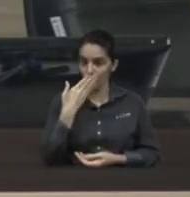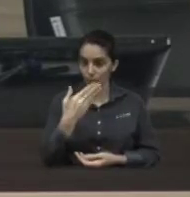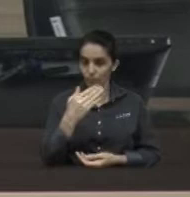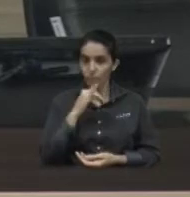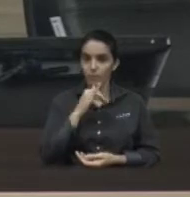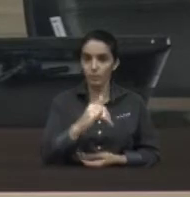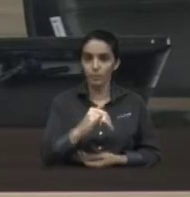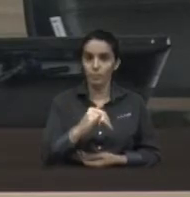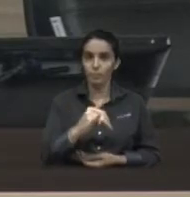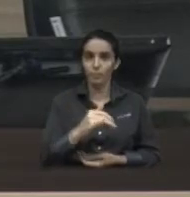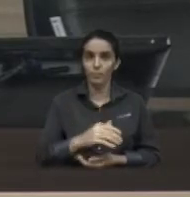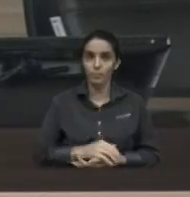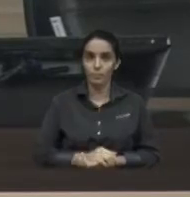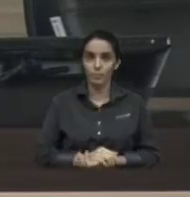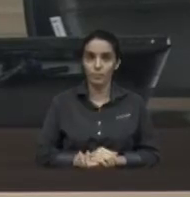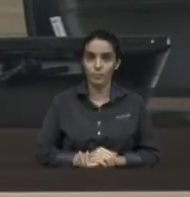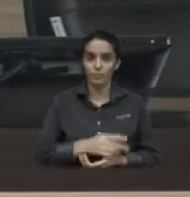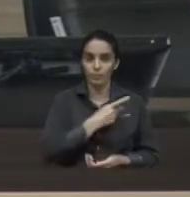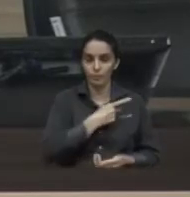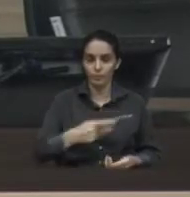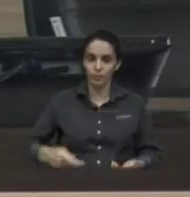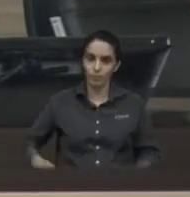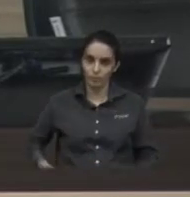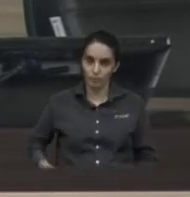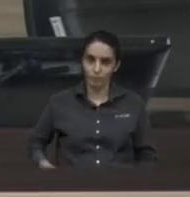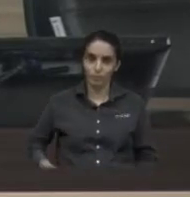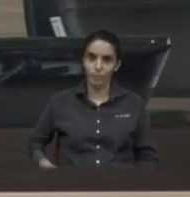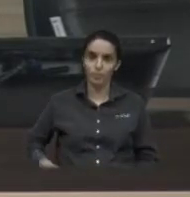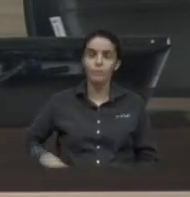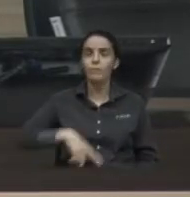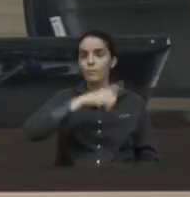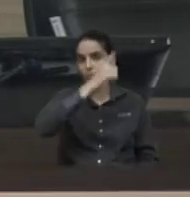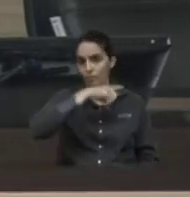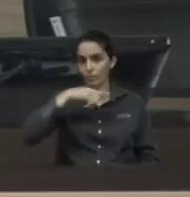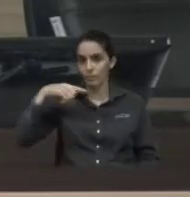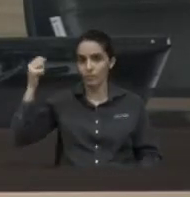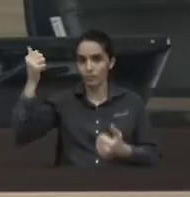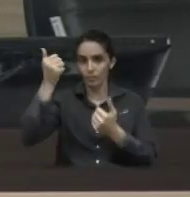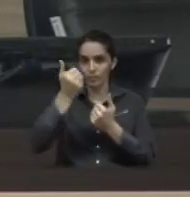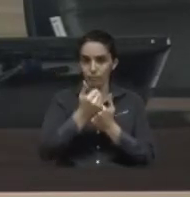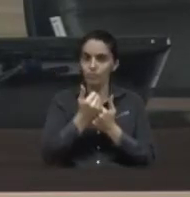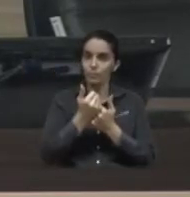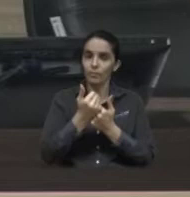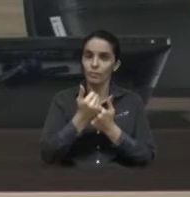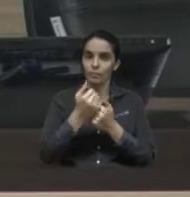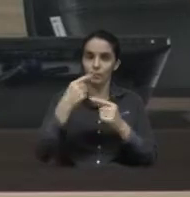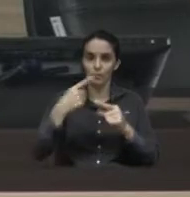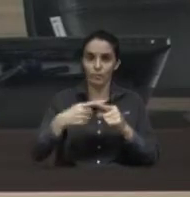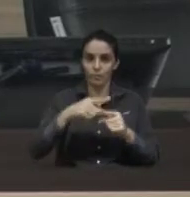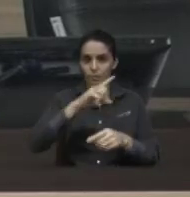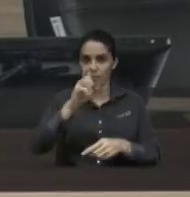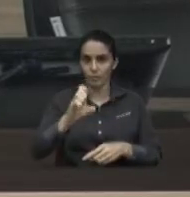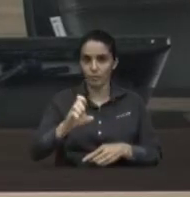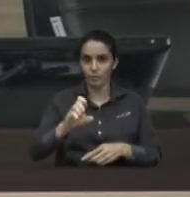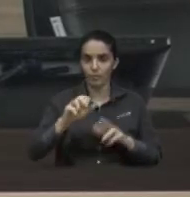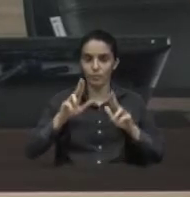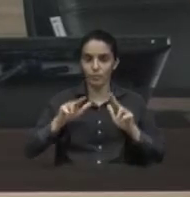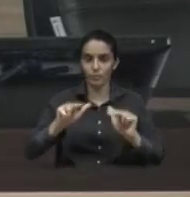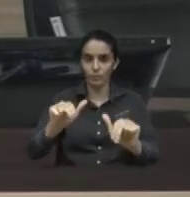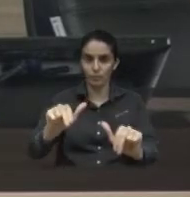deixo a presidência para a vereadora vice-presidente Mayra Costa. Eu viajo hoje às 10 horas para